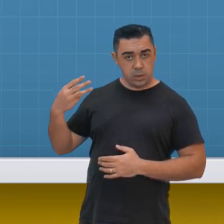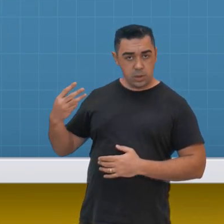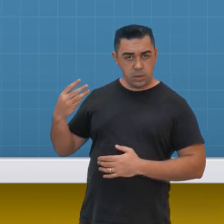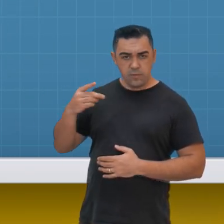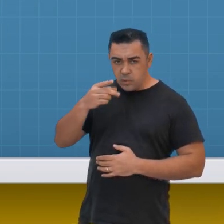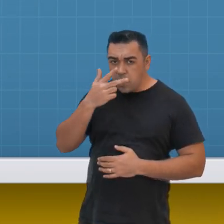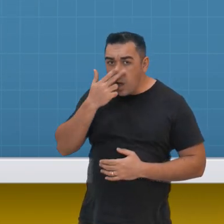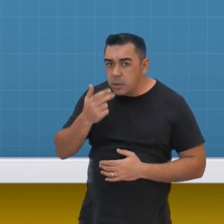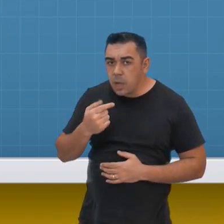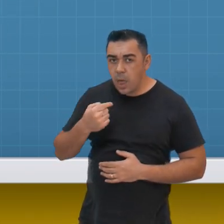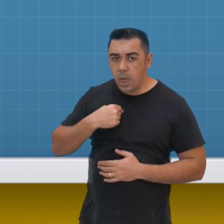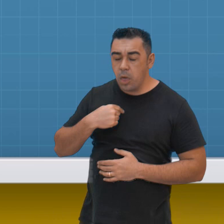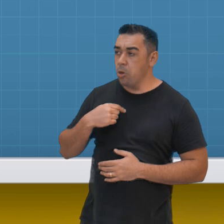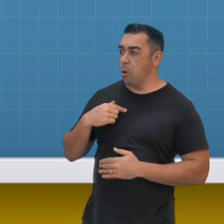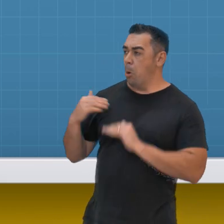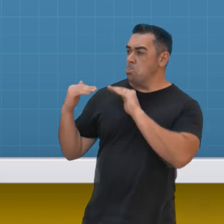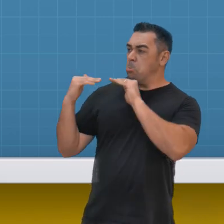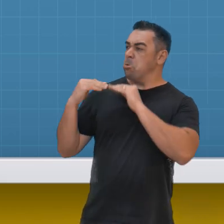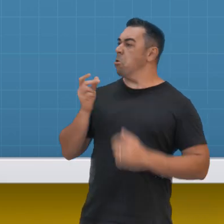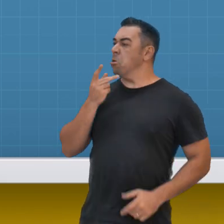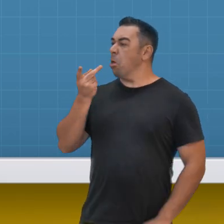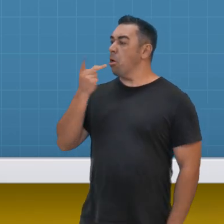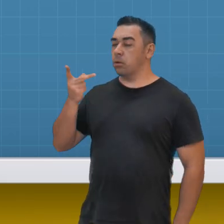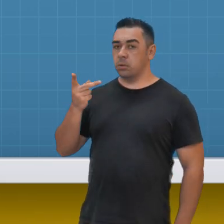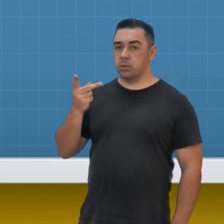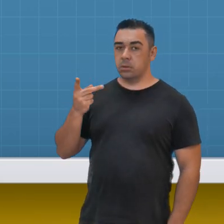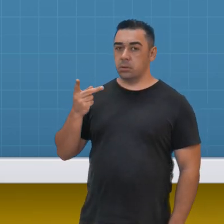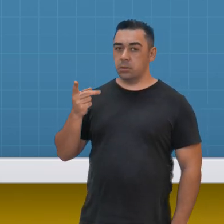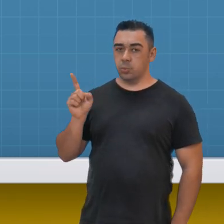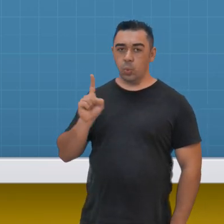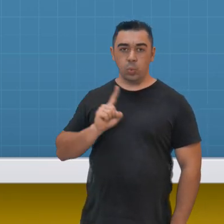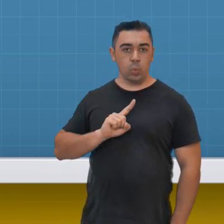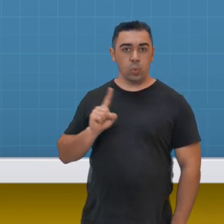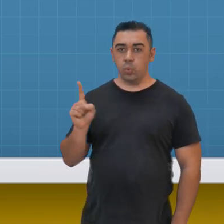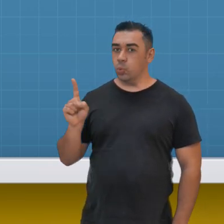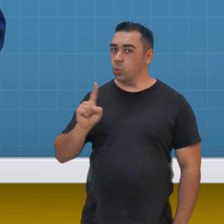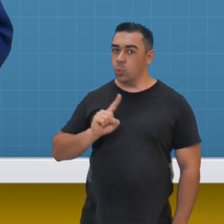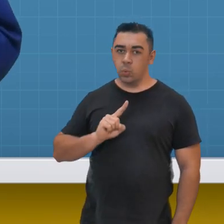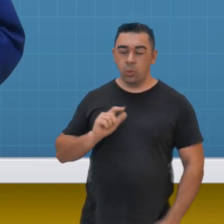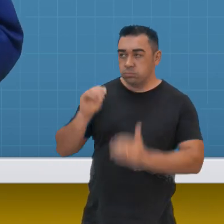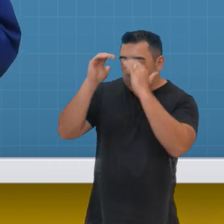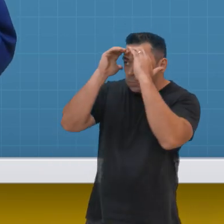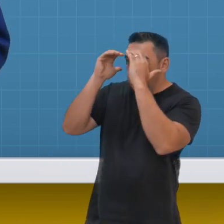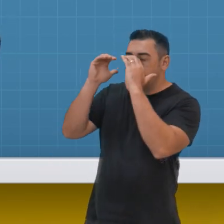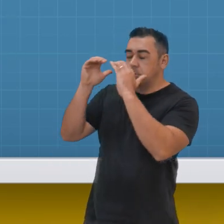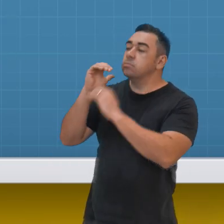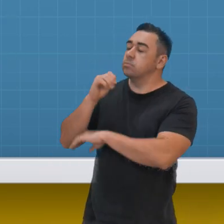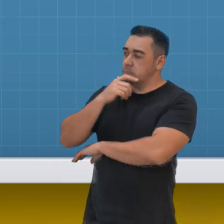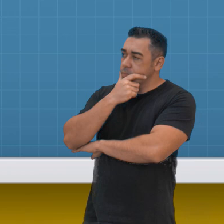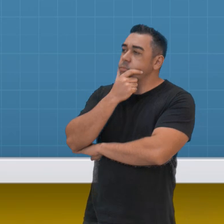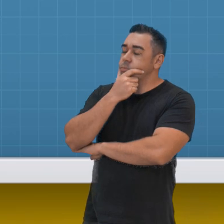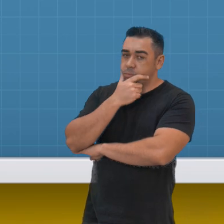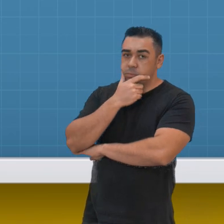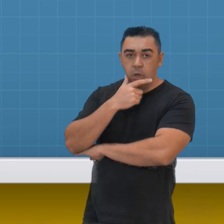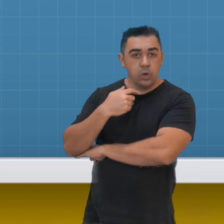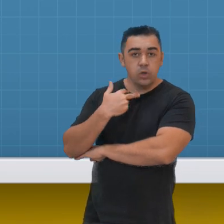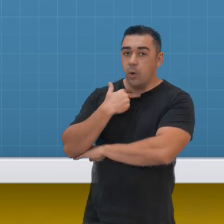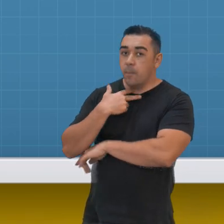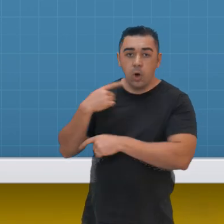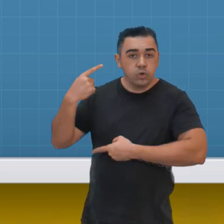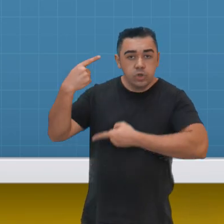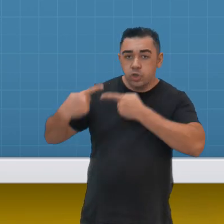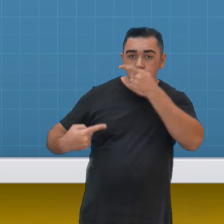83. Vocês acham que eu sei mais do que eles? Vocês acham que eu posso